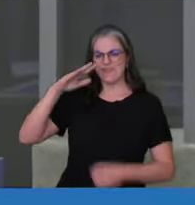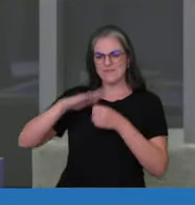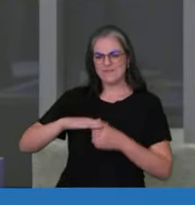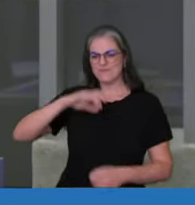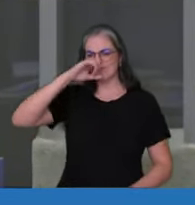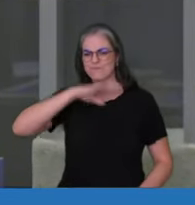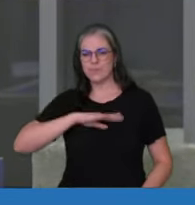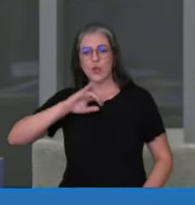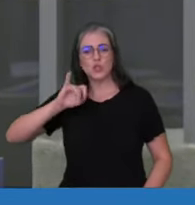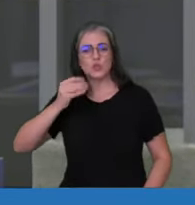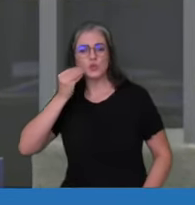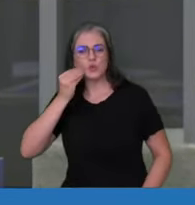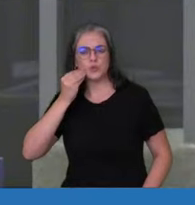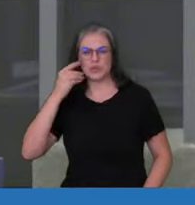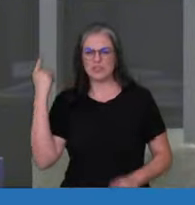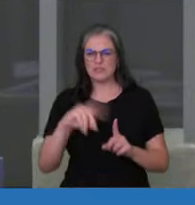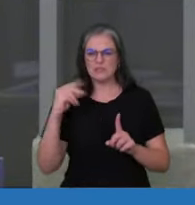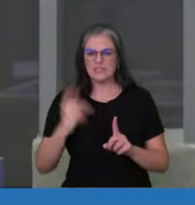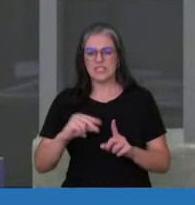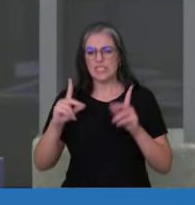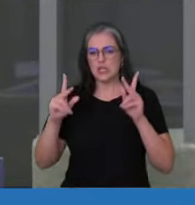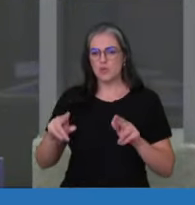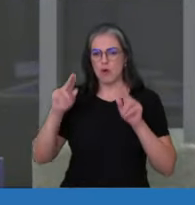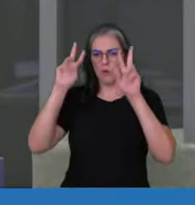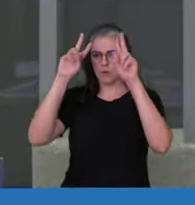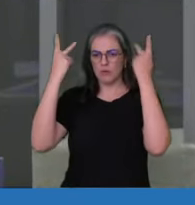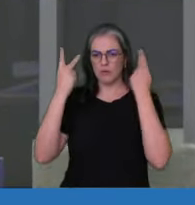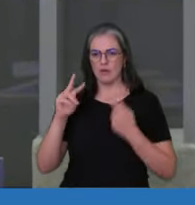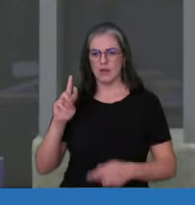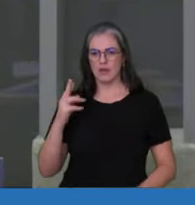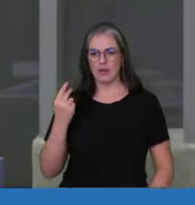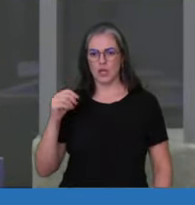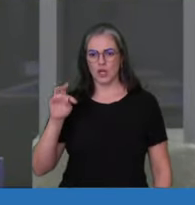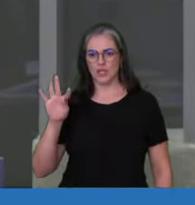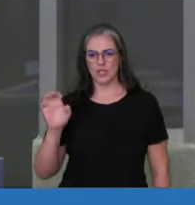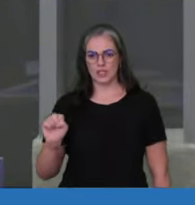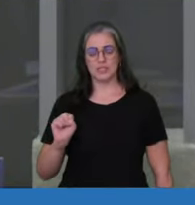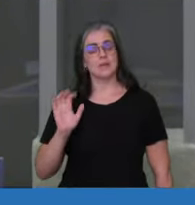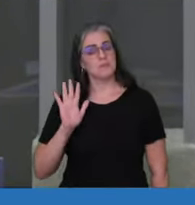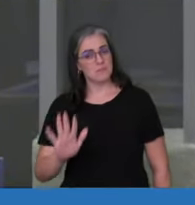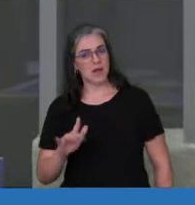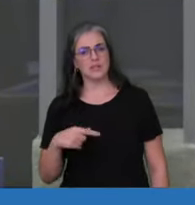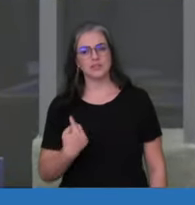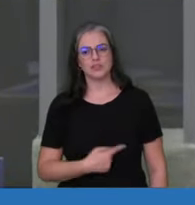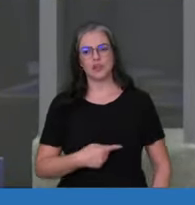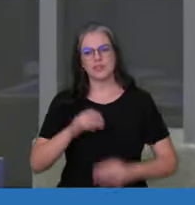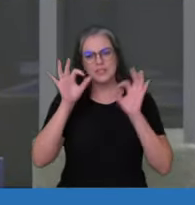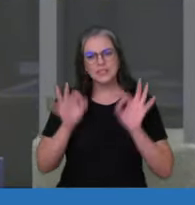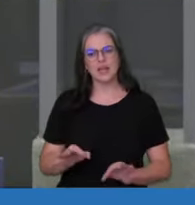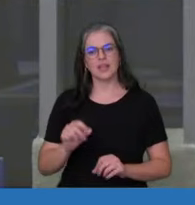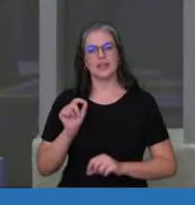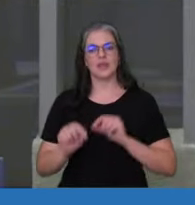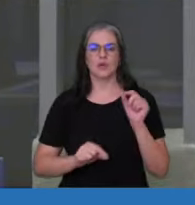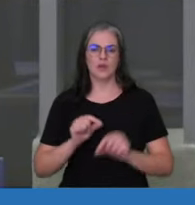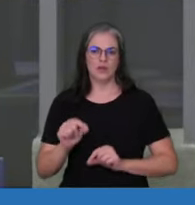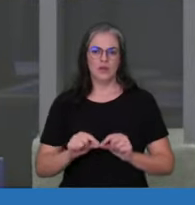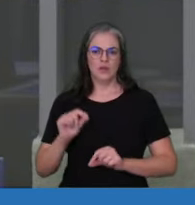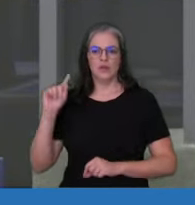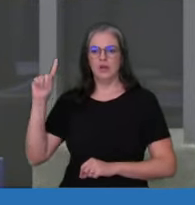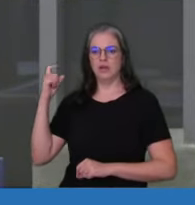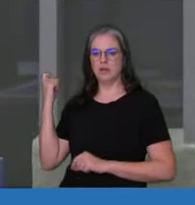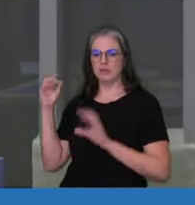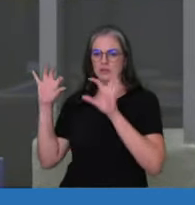os algozes, os Herodes. Mas também a gente tem uma certeza: vamos passar das trevas para a